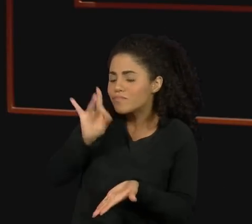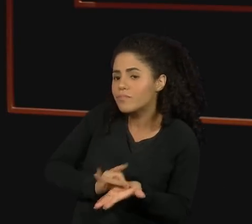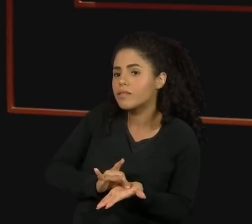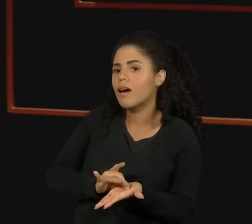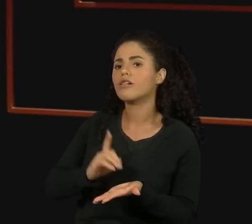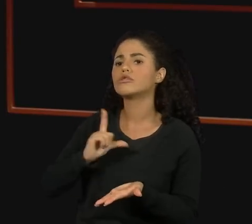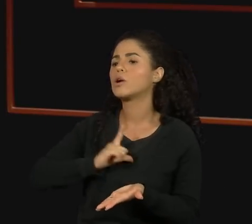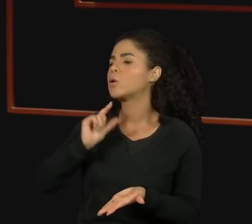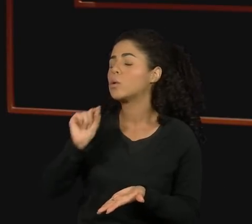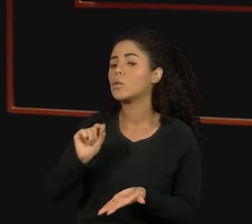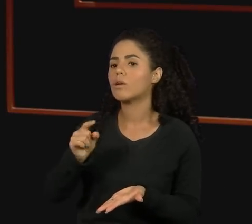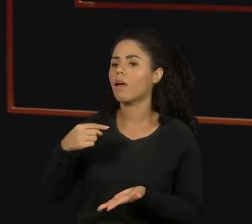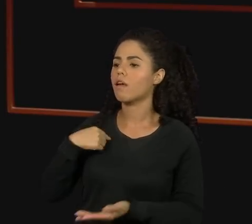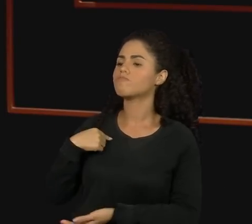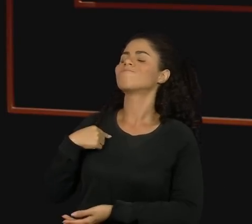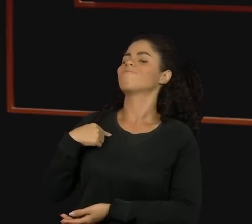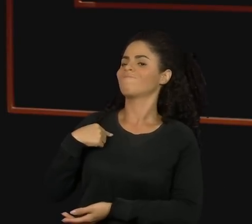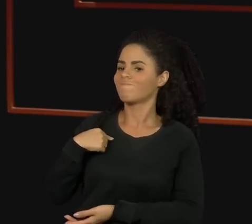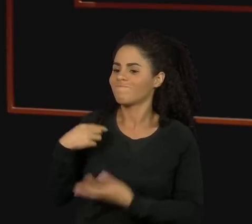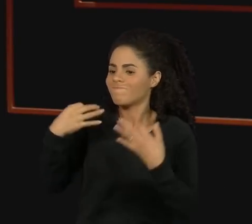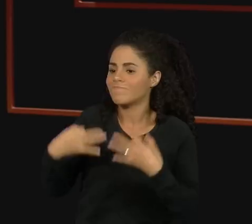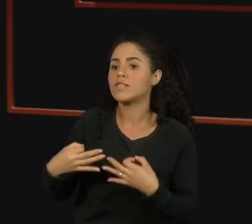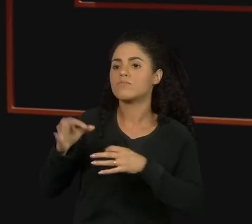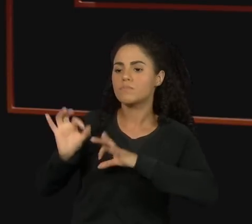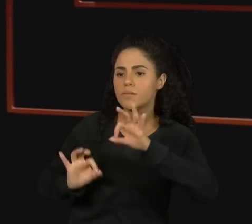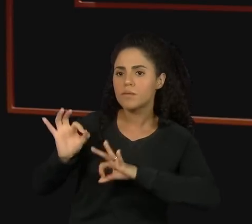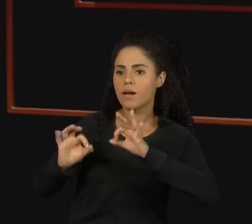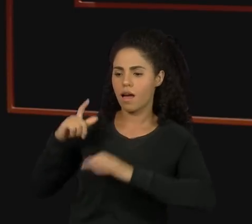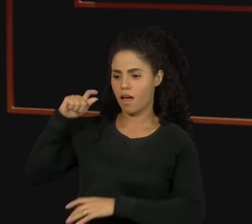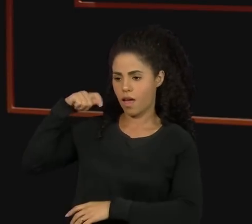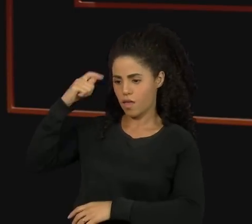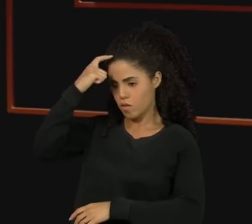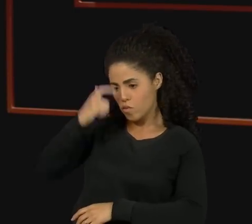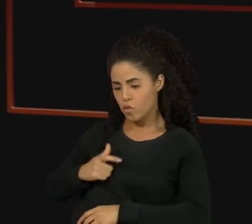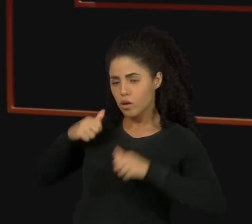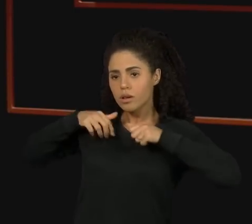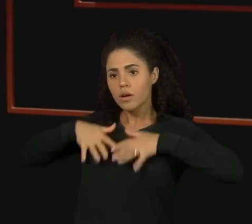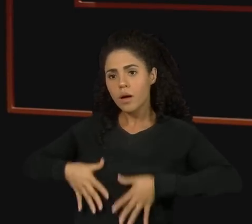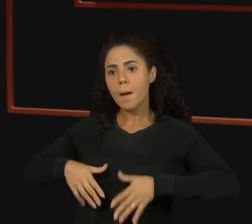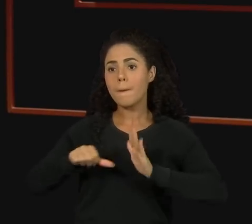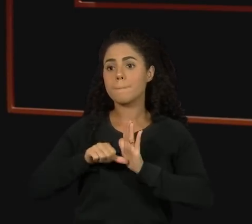ali, eu fiz como ator esse projeto, foi a primeira vez que eu